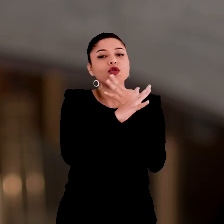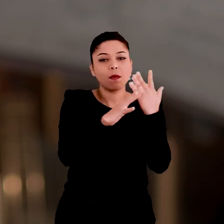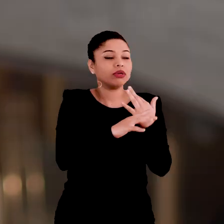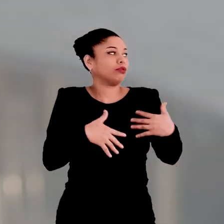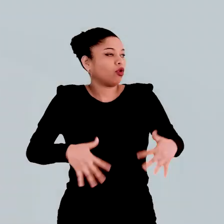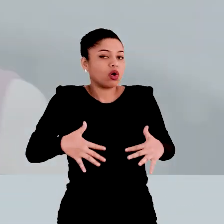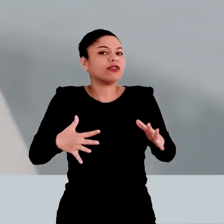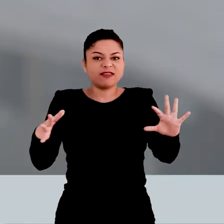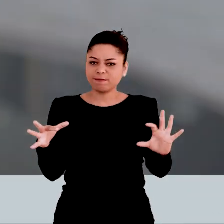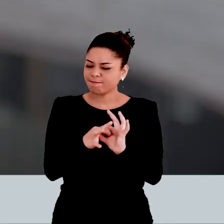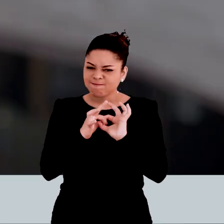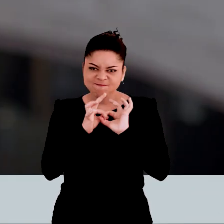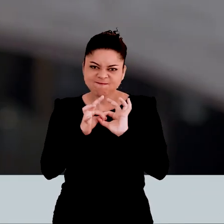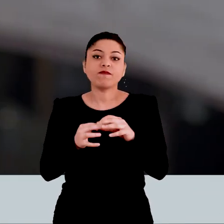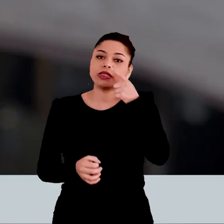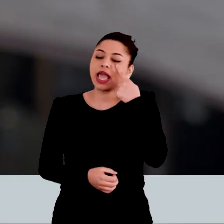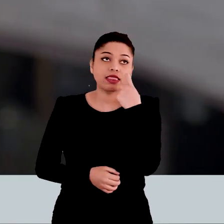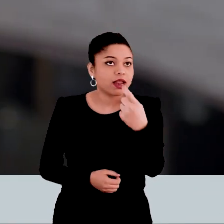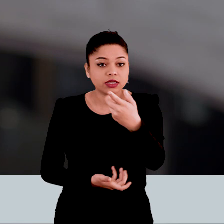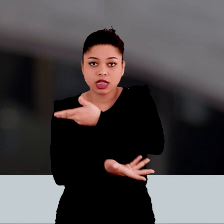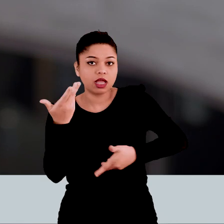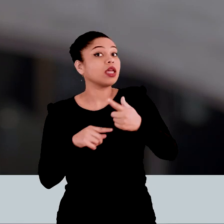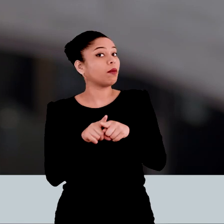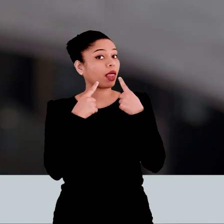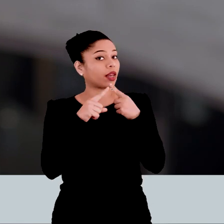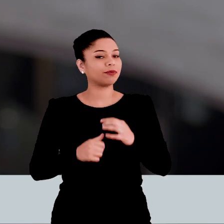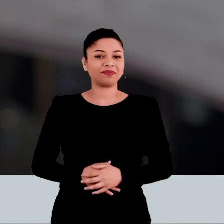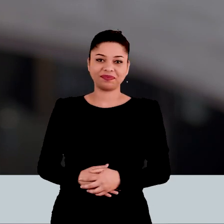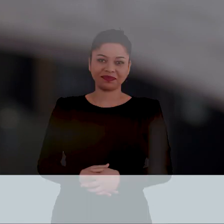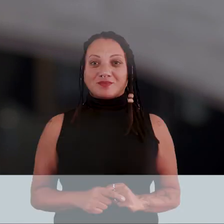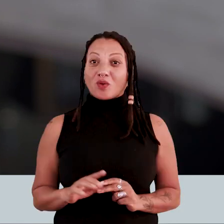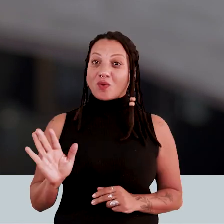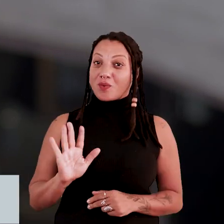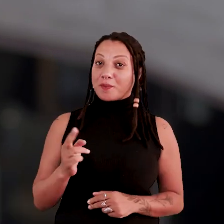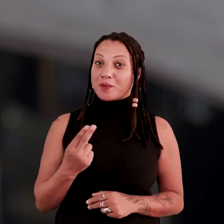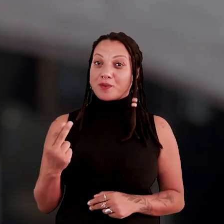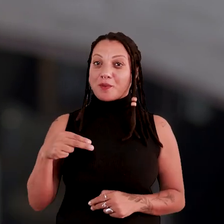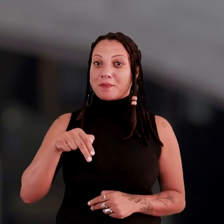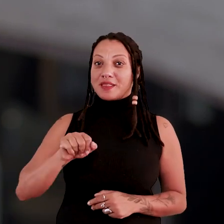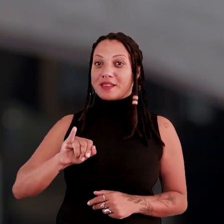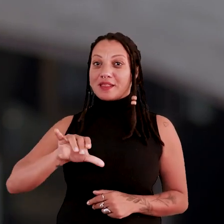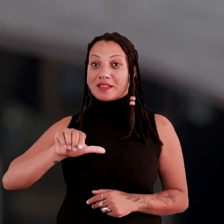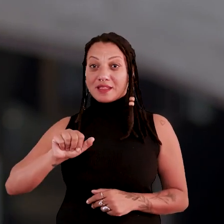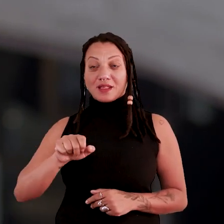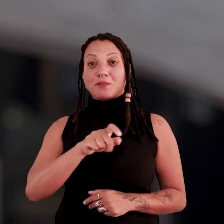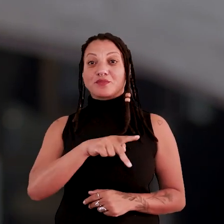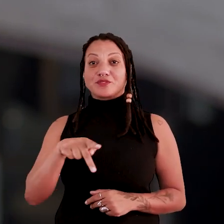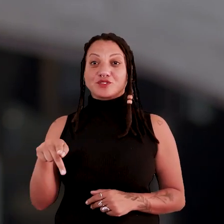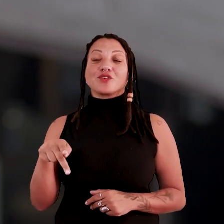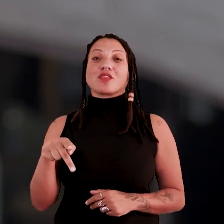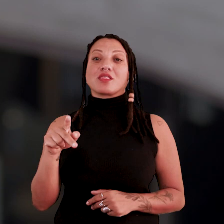interativa e crítica. Sou Naya Alban, professora da Faculdade de Arquitetura da UFBA, professora